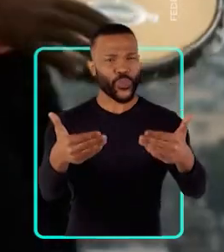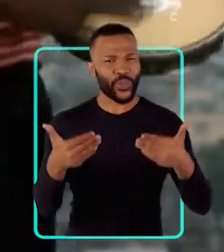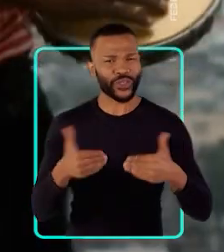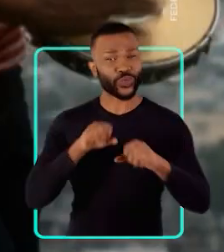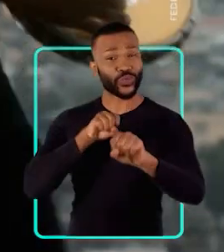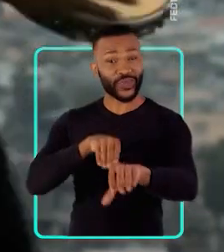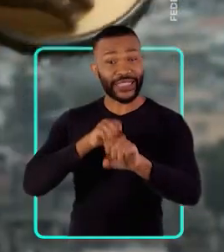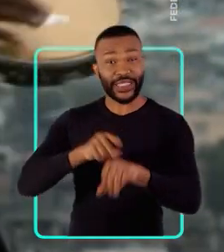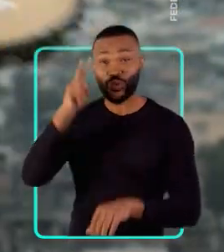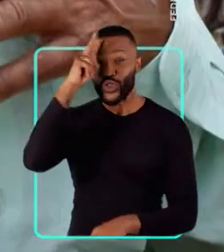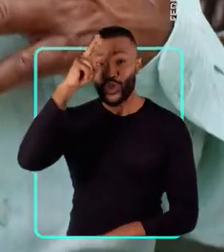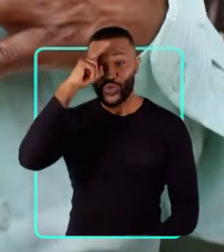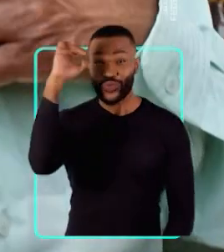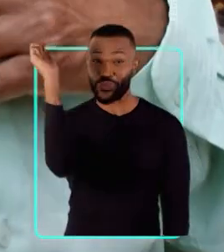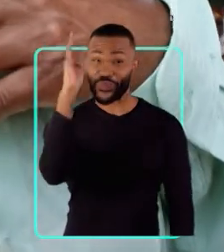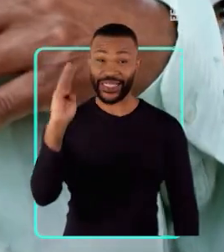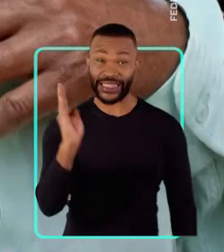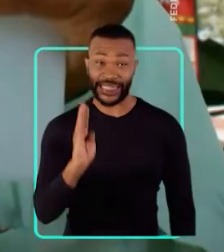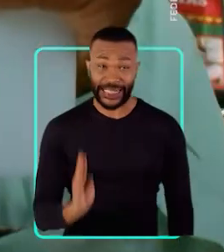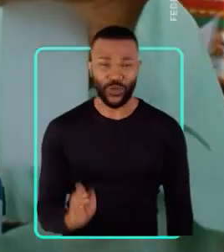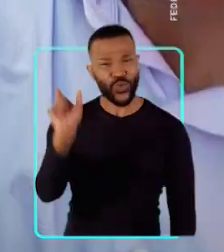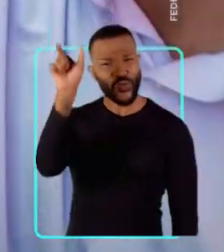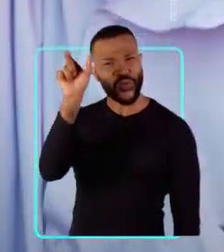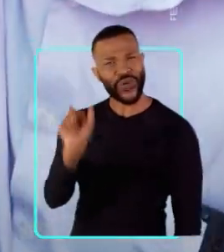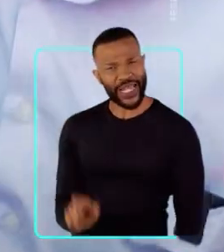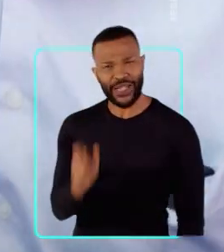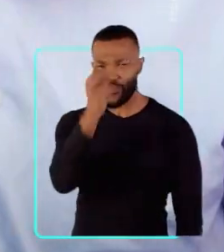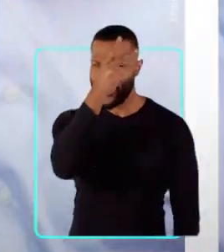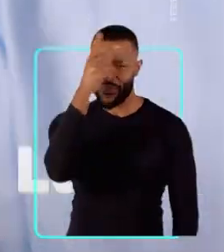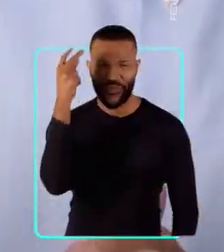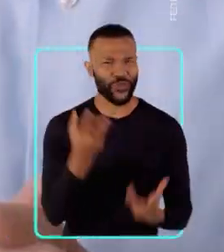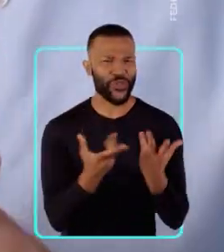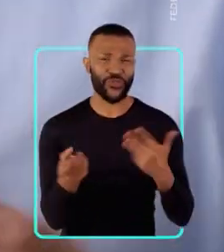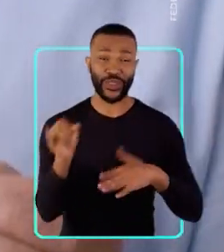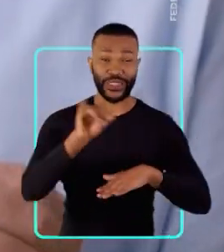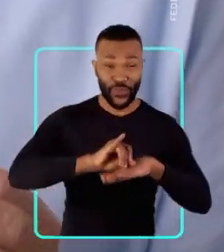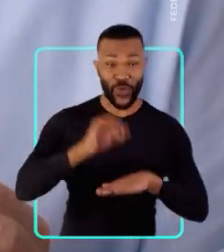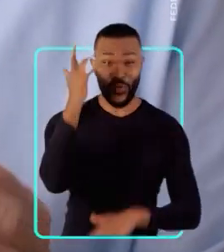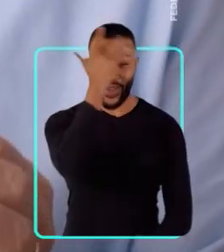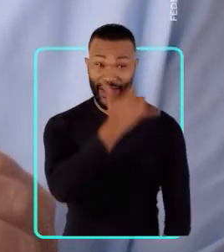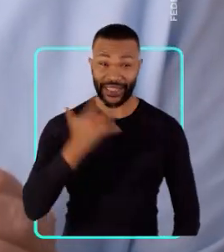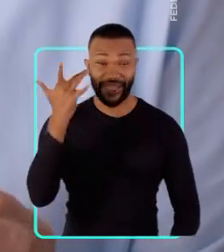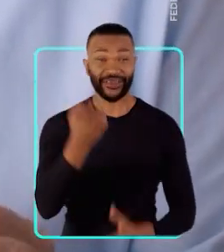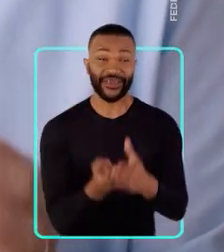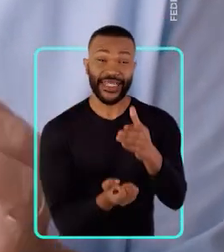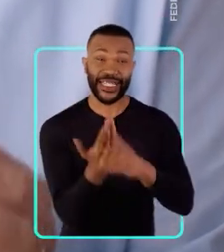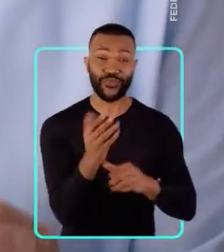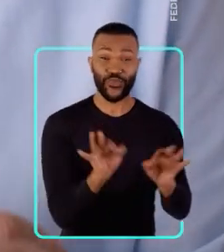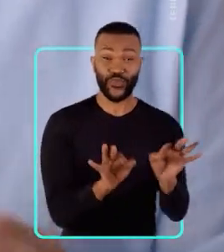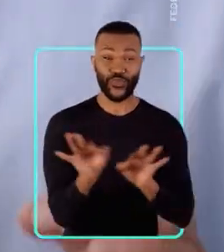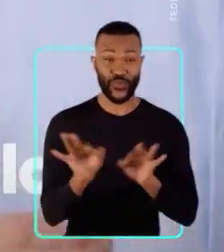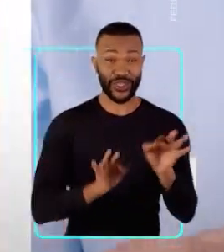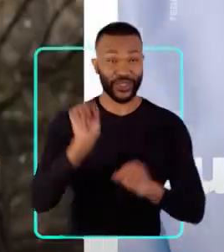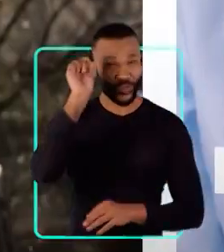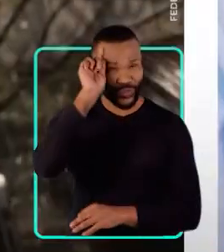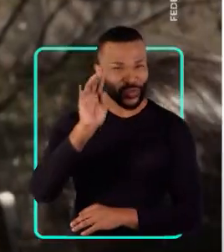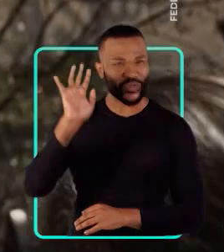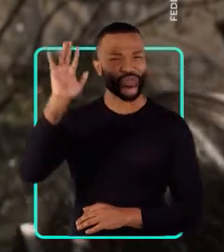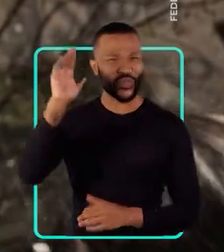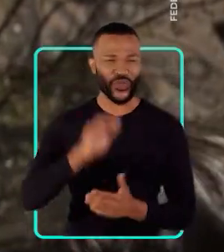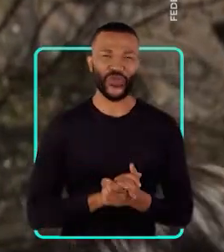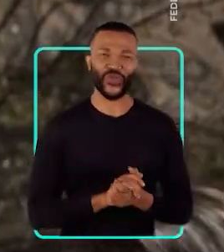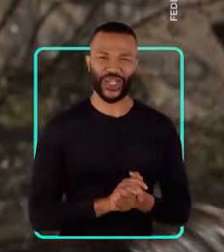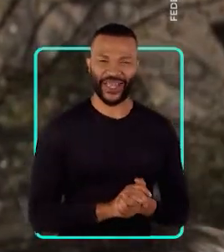ministro da educação da história do país e foi um grande prefeito em São Paulo. Haddad é um realizador de projetos e de sonhos.